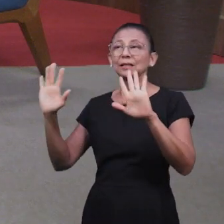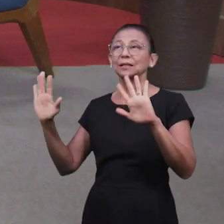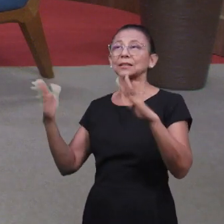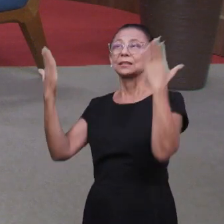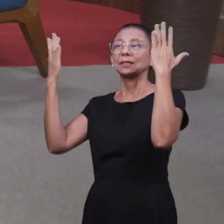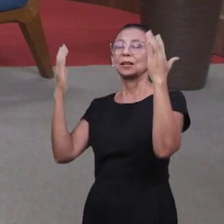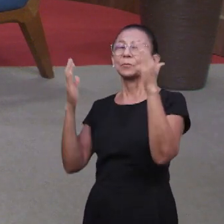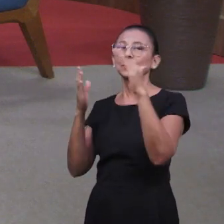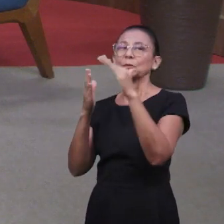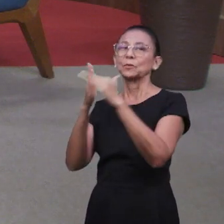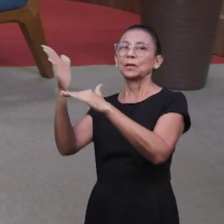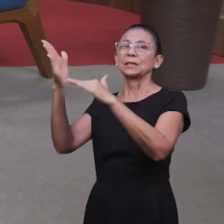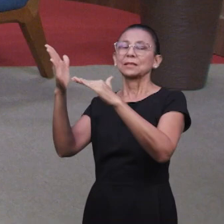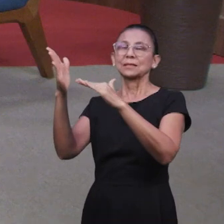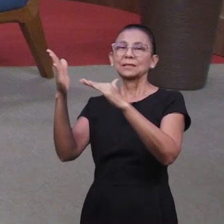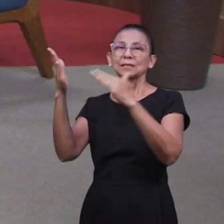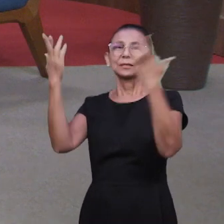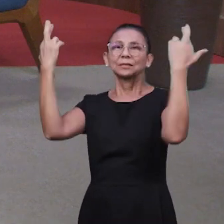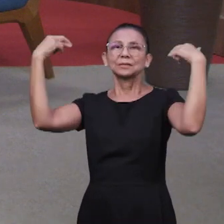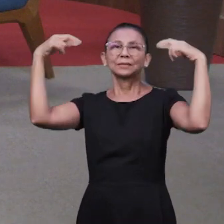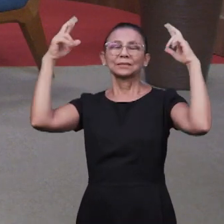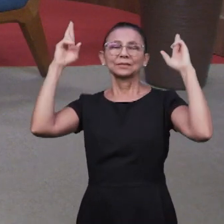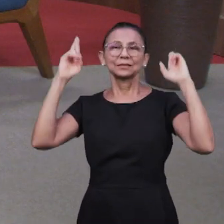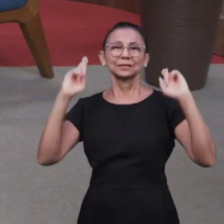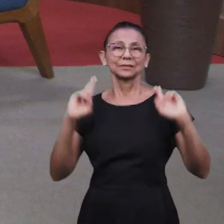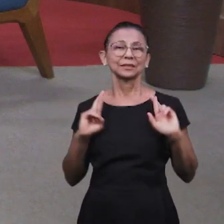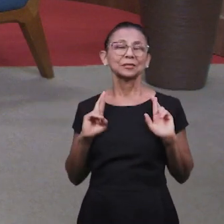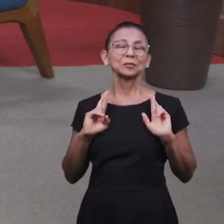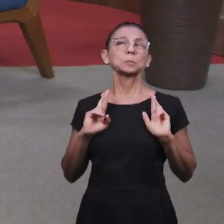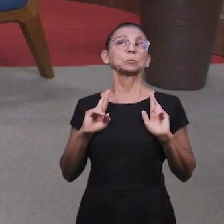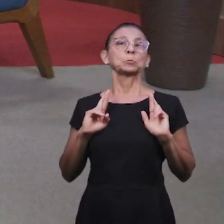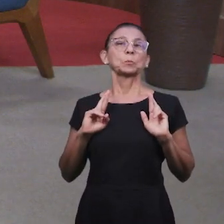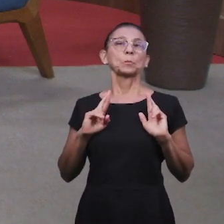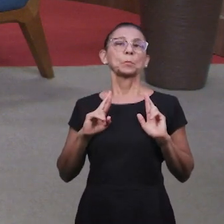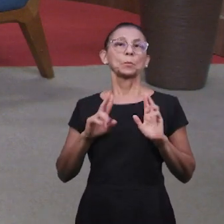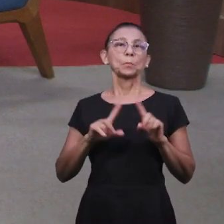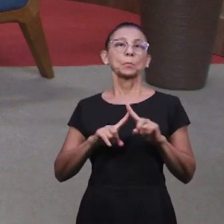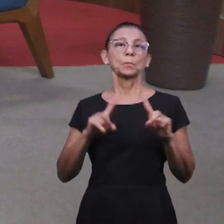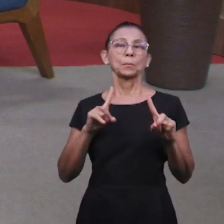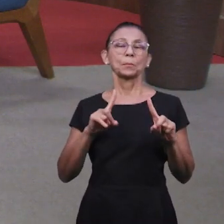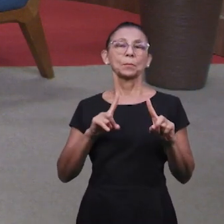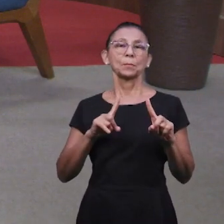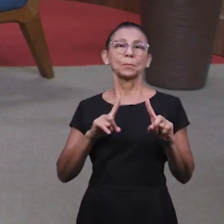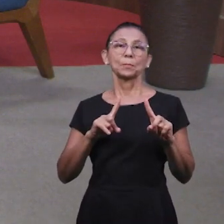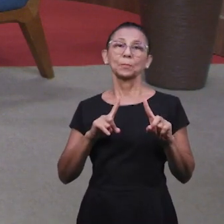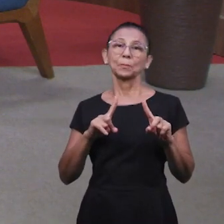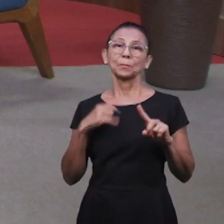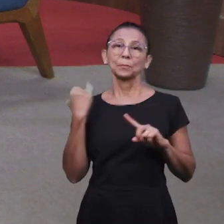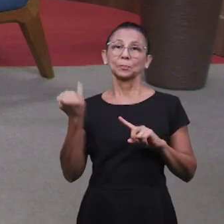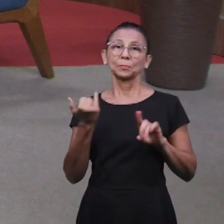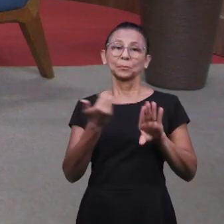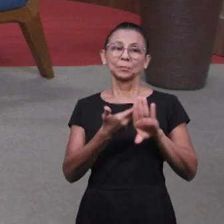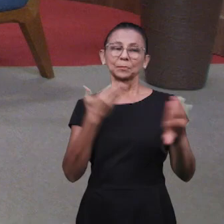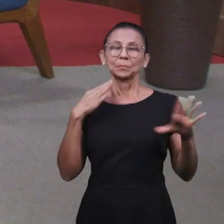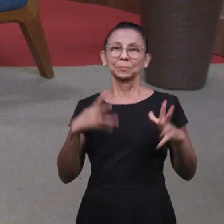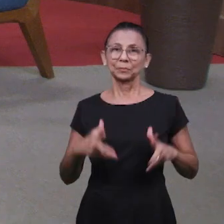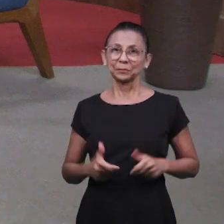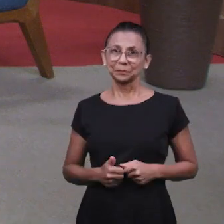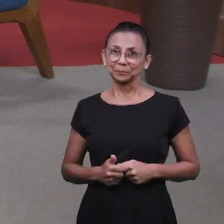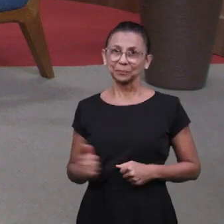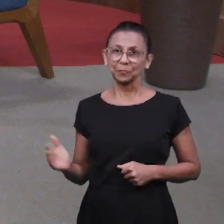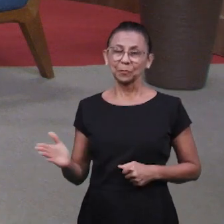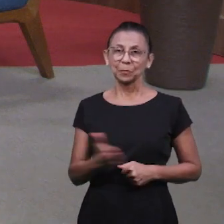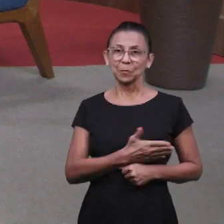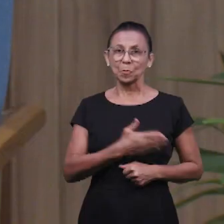entrarmos para a grande festa das bodas do Cordeiro. Mas precisamos estar preparados para